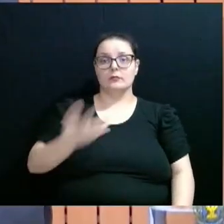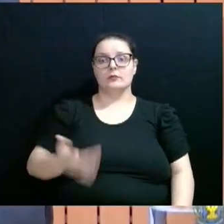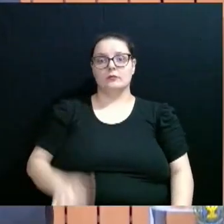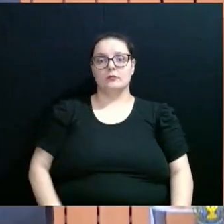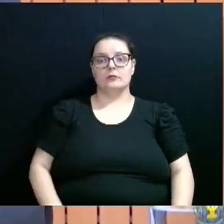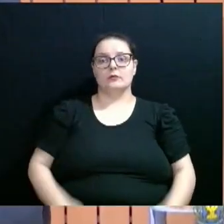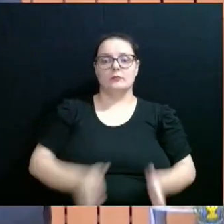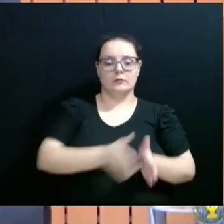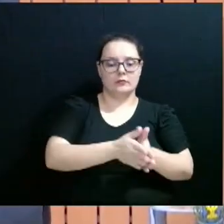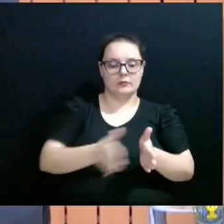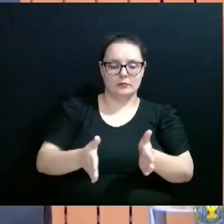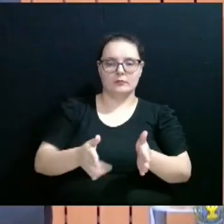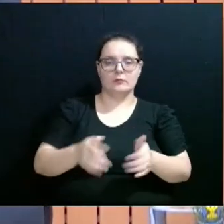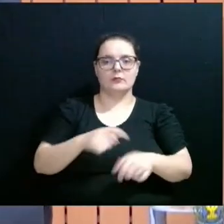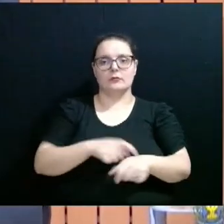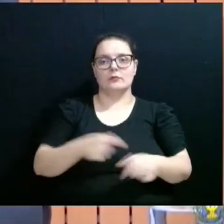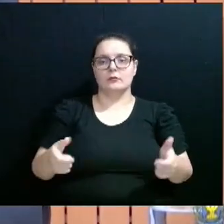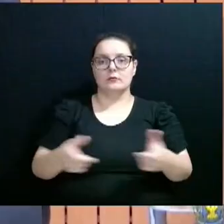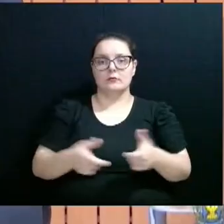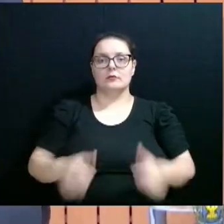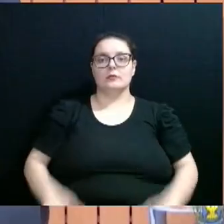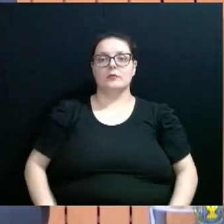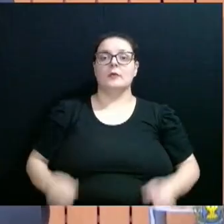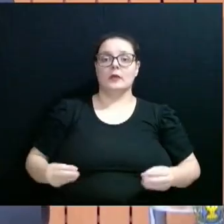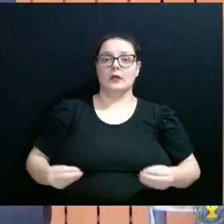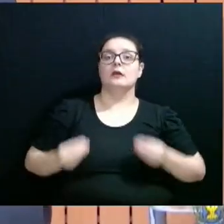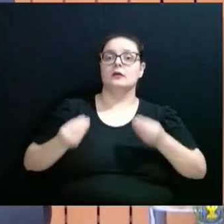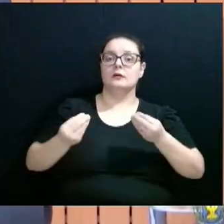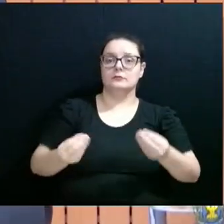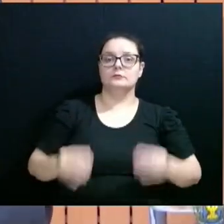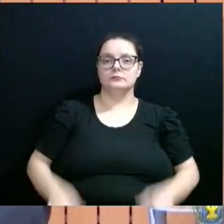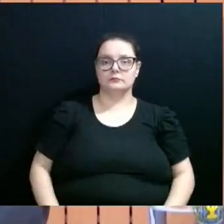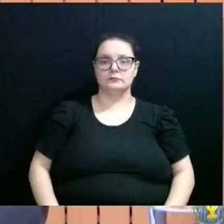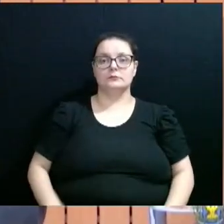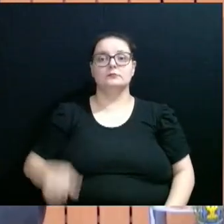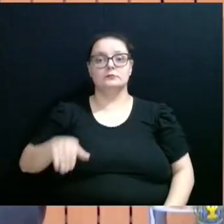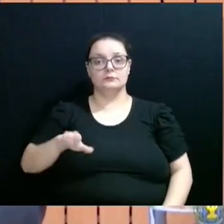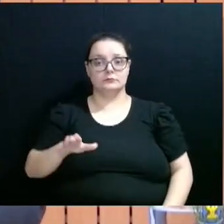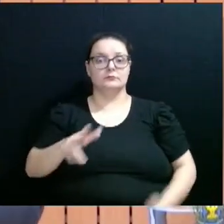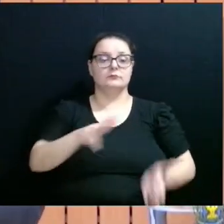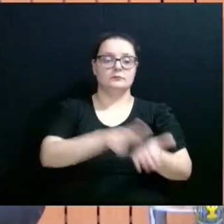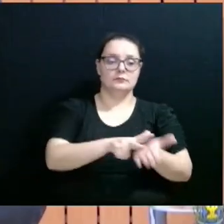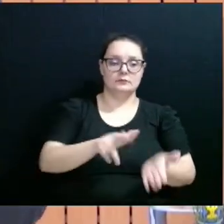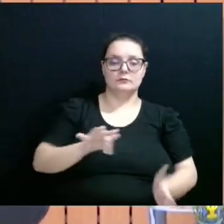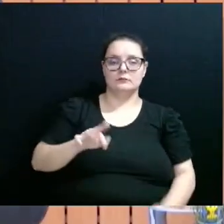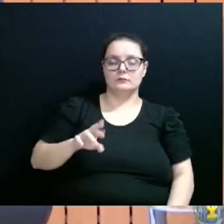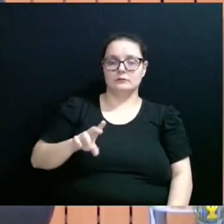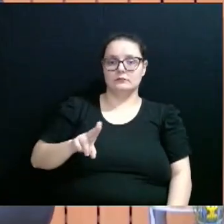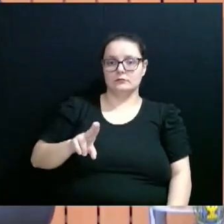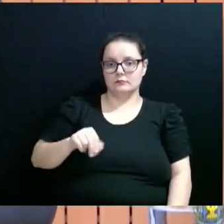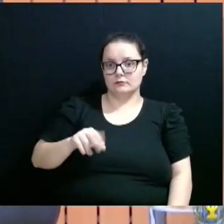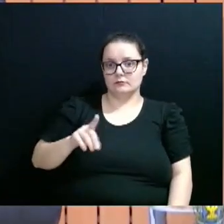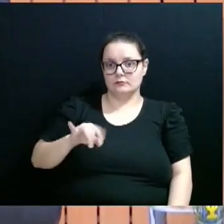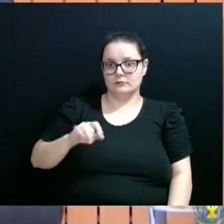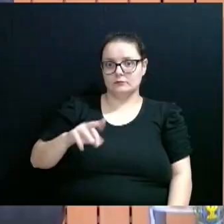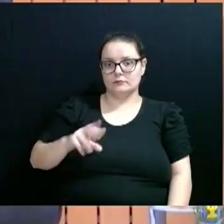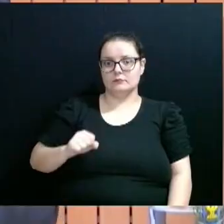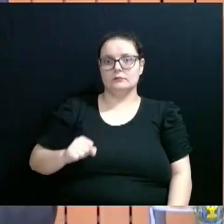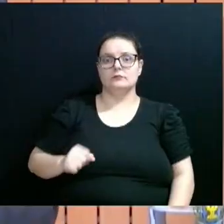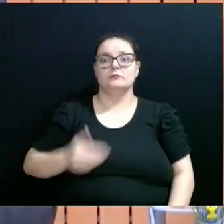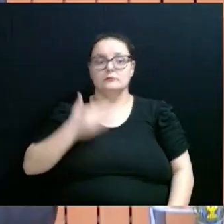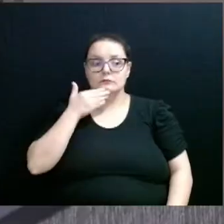tempo, oferecer mais regularizações fundiárias e aprimorar